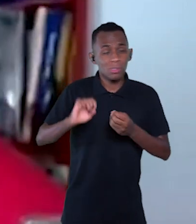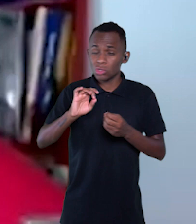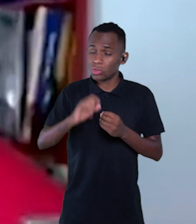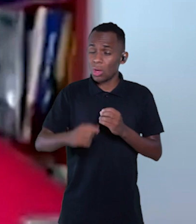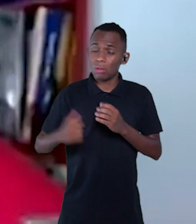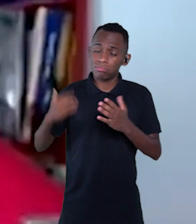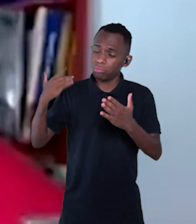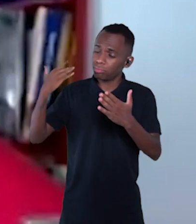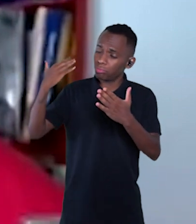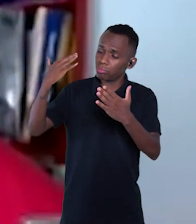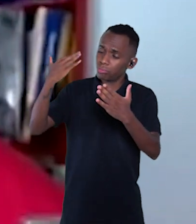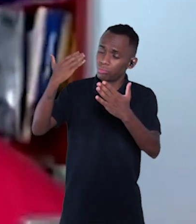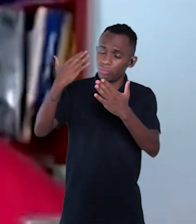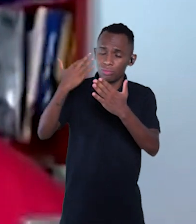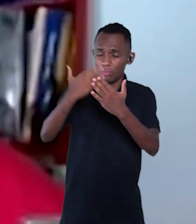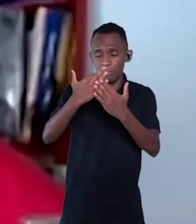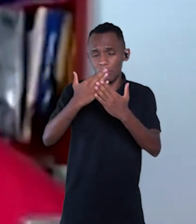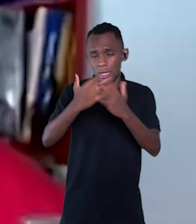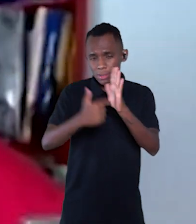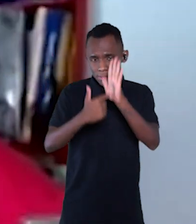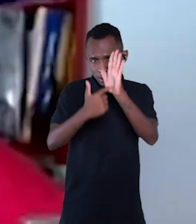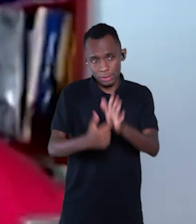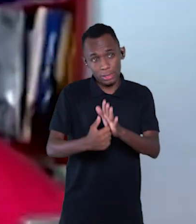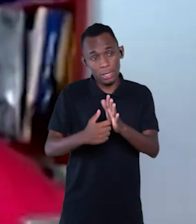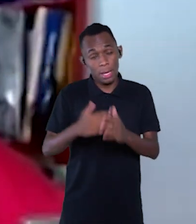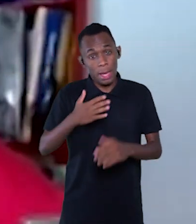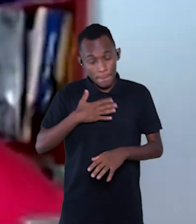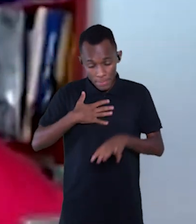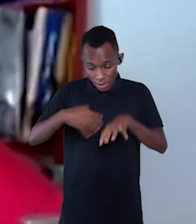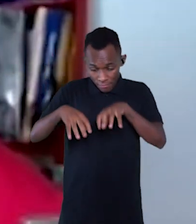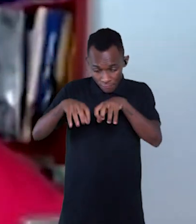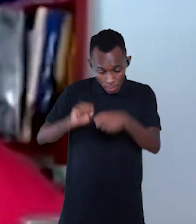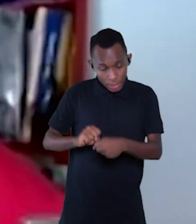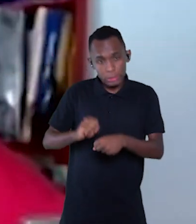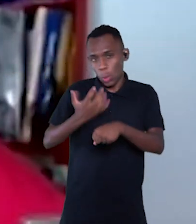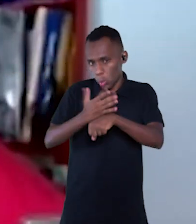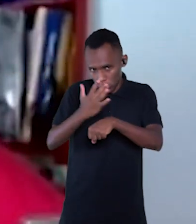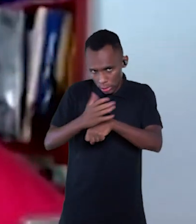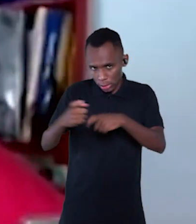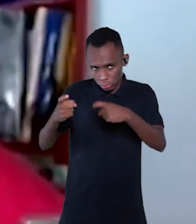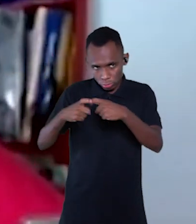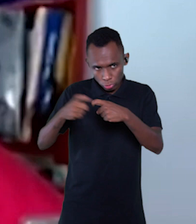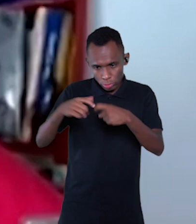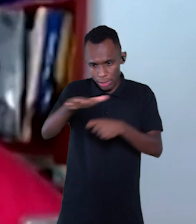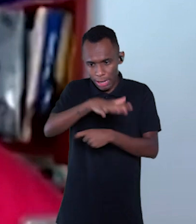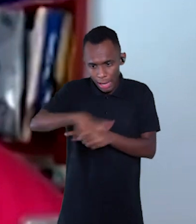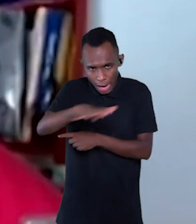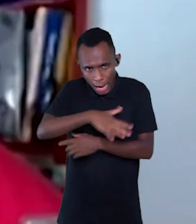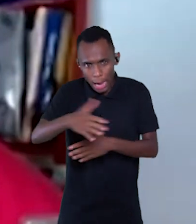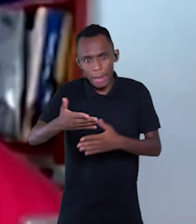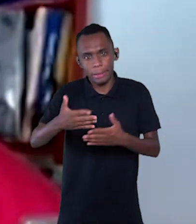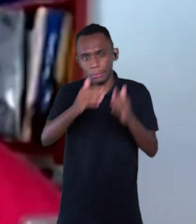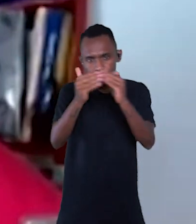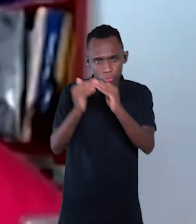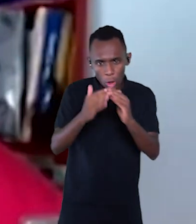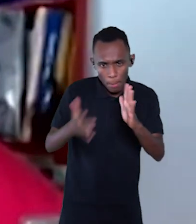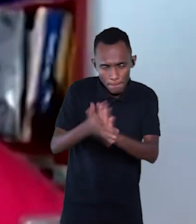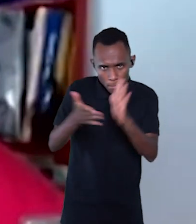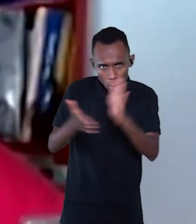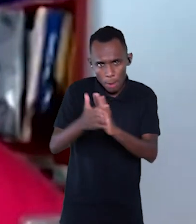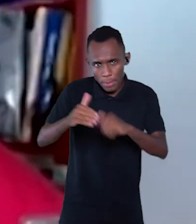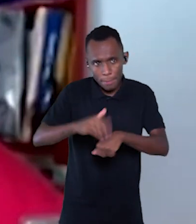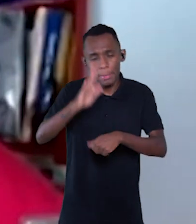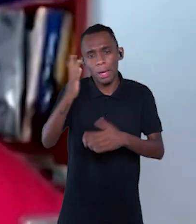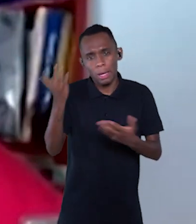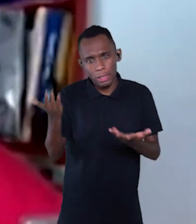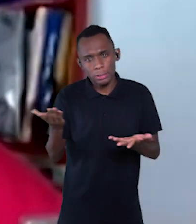dizendo sim, mas obviamente a formação, né, no meu caso a residência em medicina de família e comunidade, assim, alguns anos de terapia também que não fazem